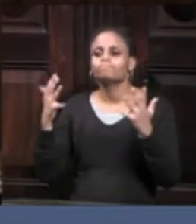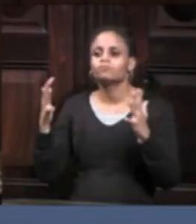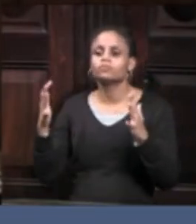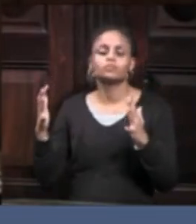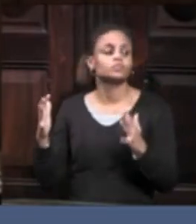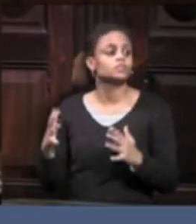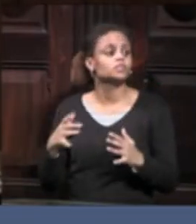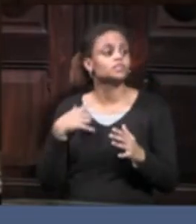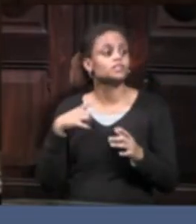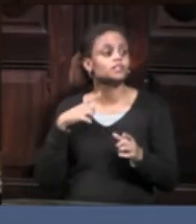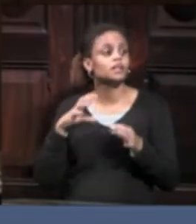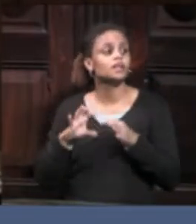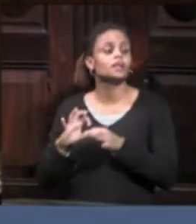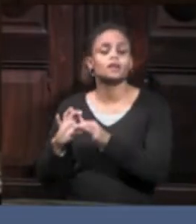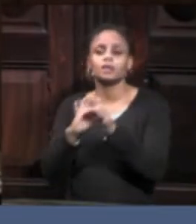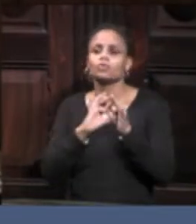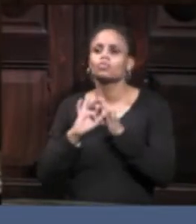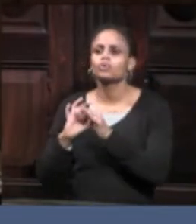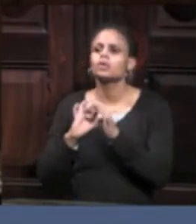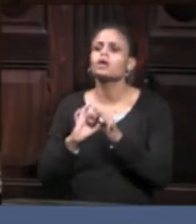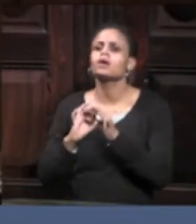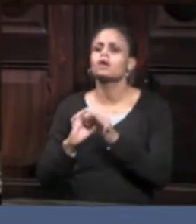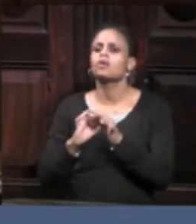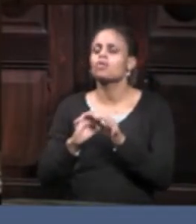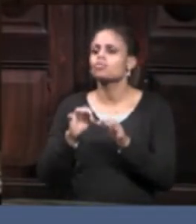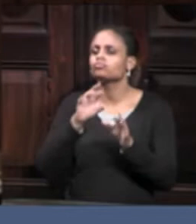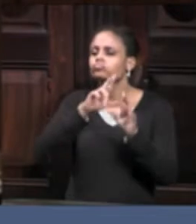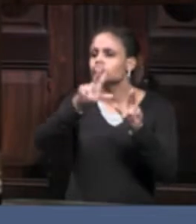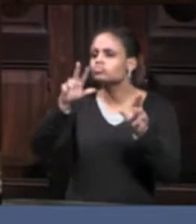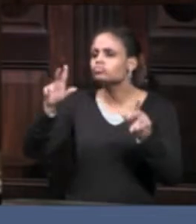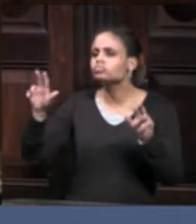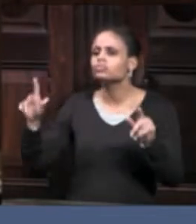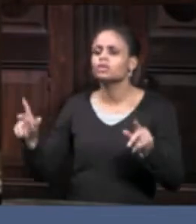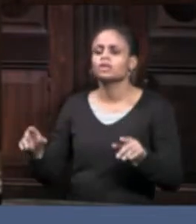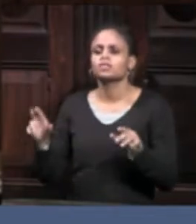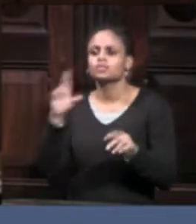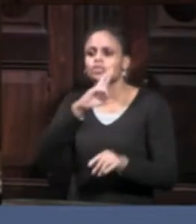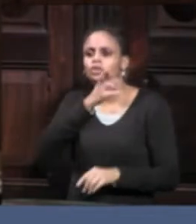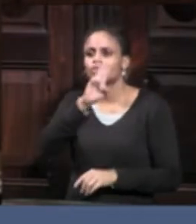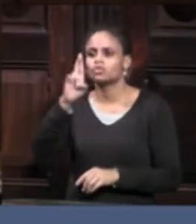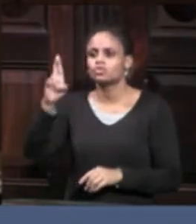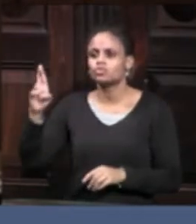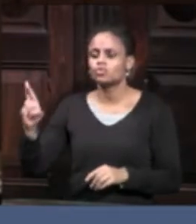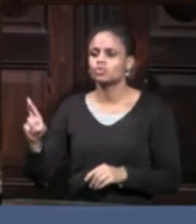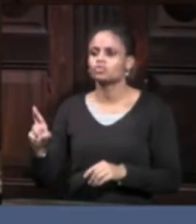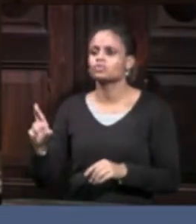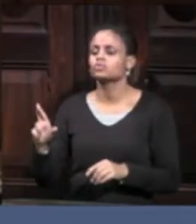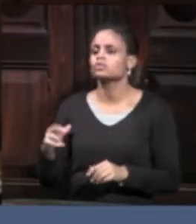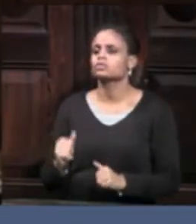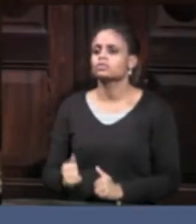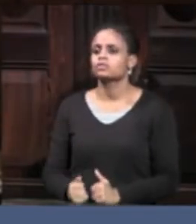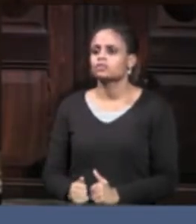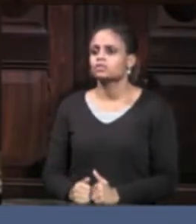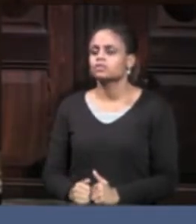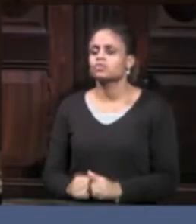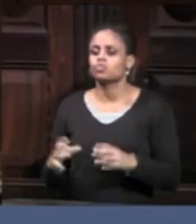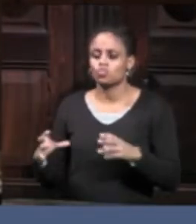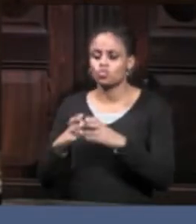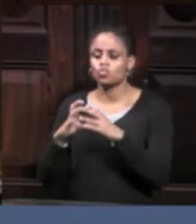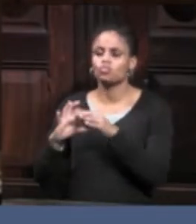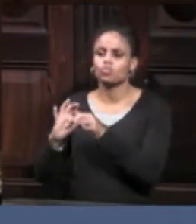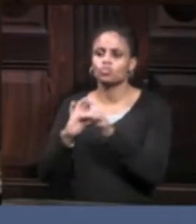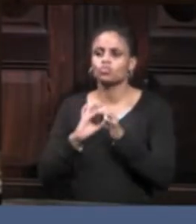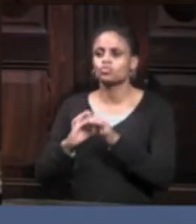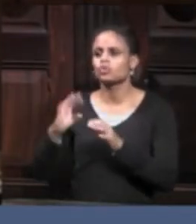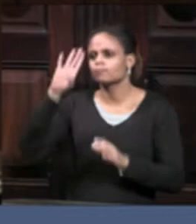católicos, a união dos juristas evangélicos, a união espírita, a união dos homens e mulheres ateus que acreditam na